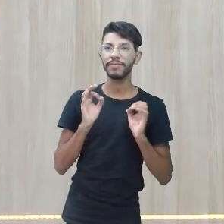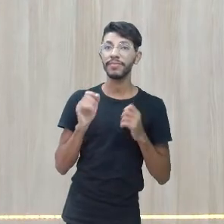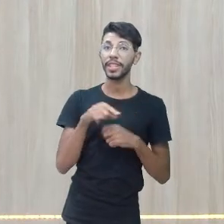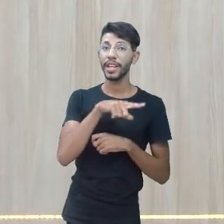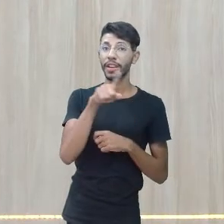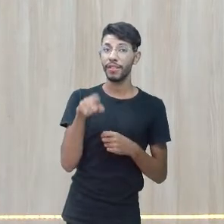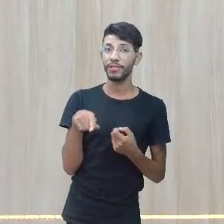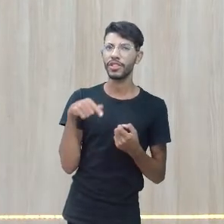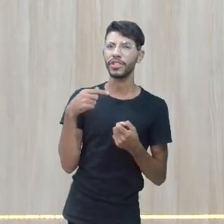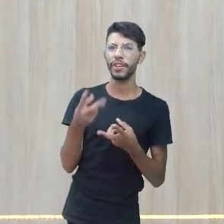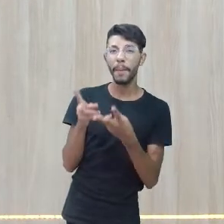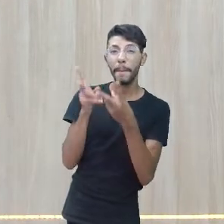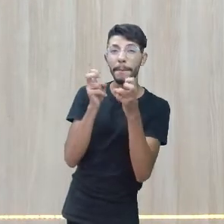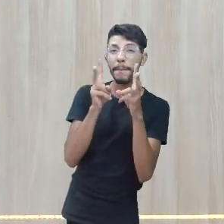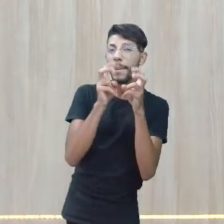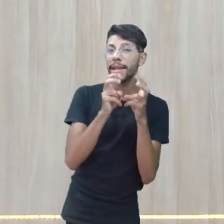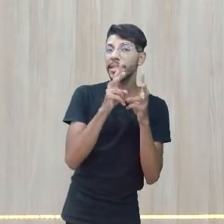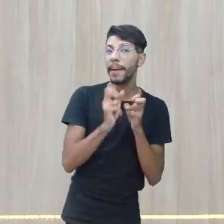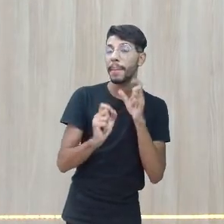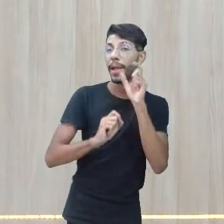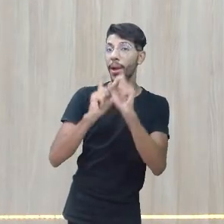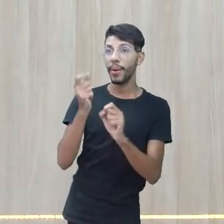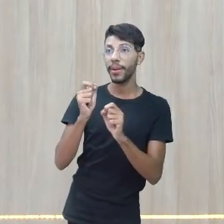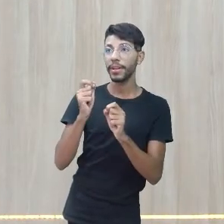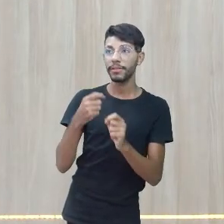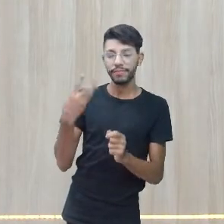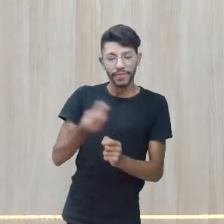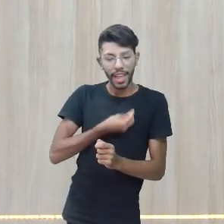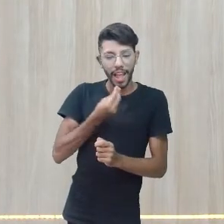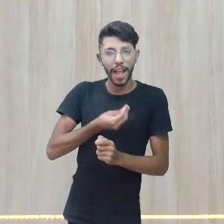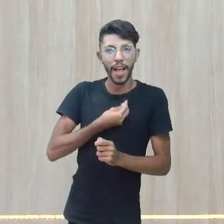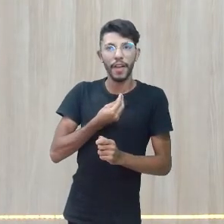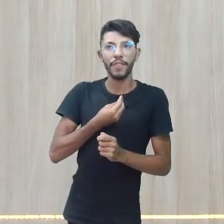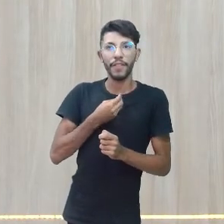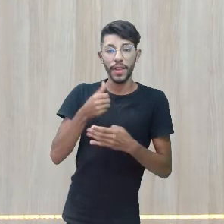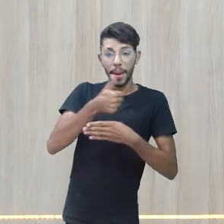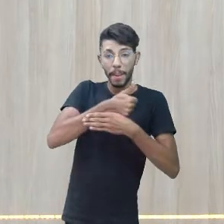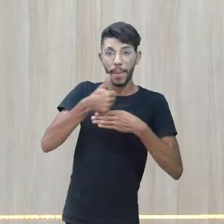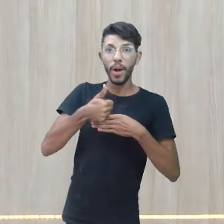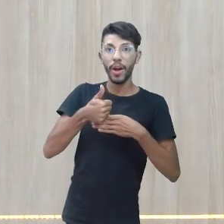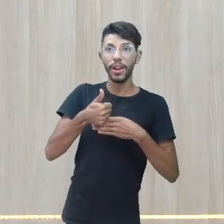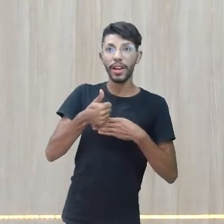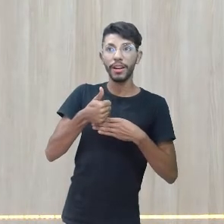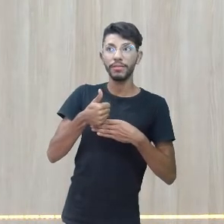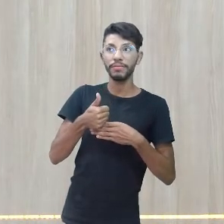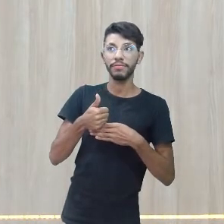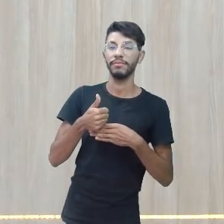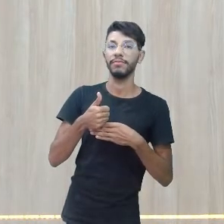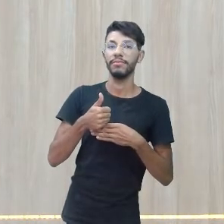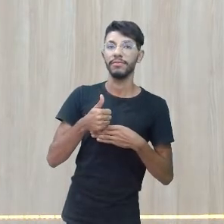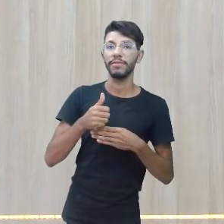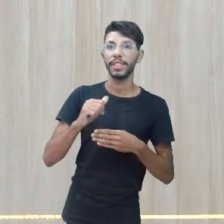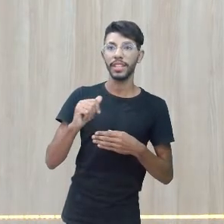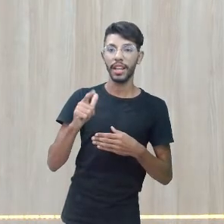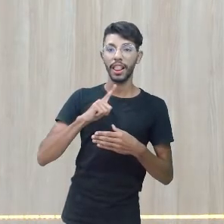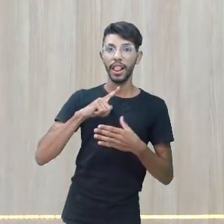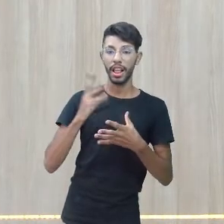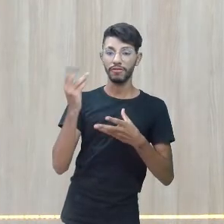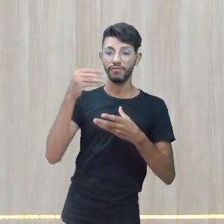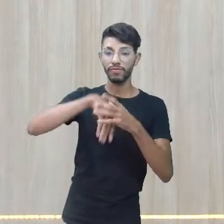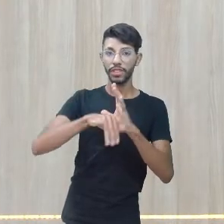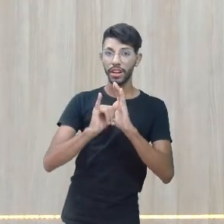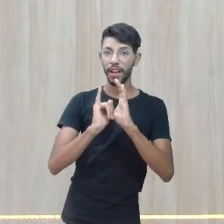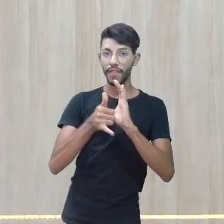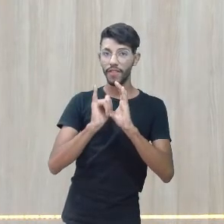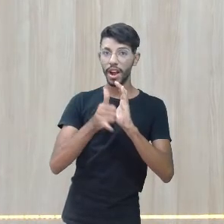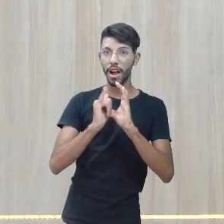vocês perceberão que essas lições de vida, essa moral, não é, que está lá incutida na